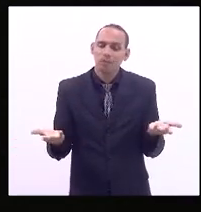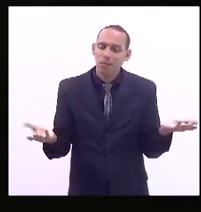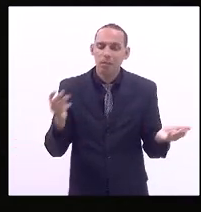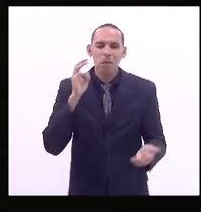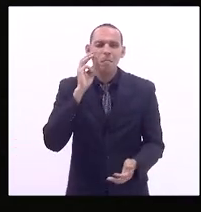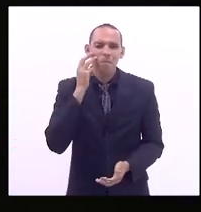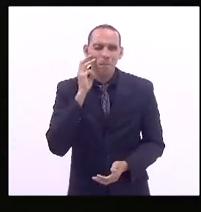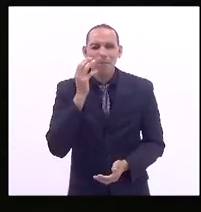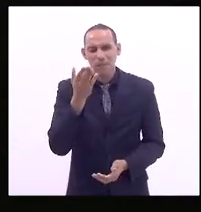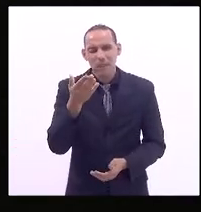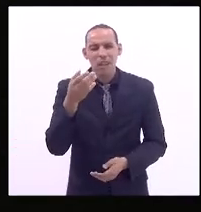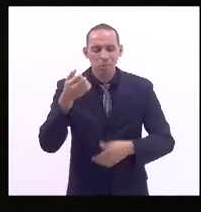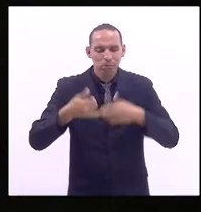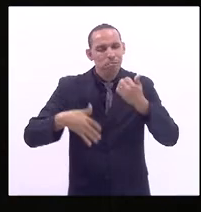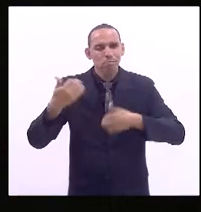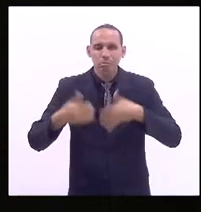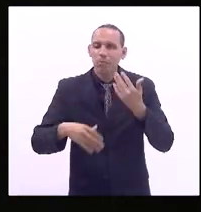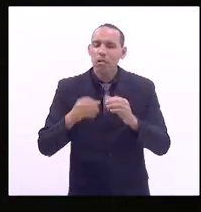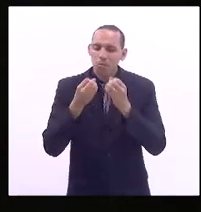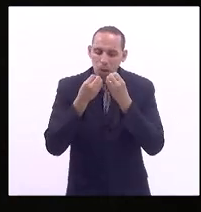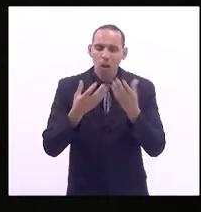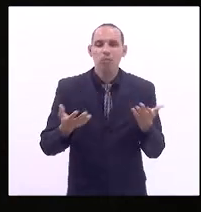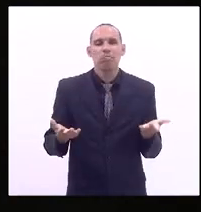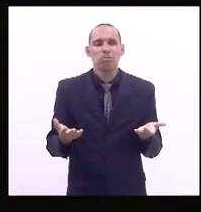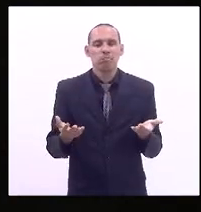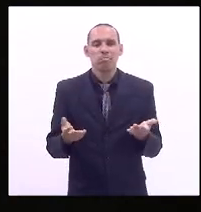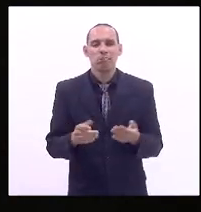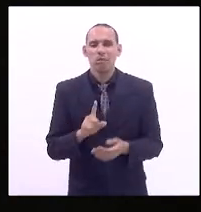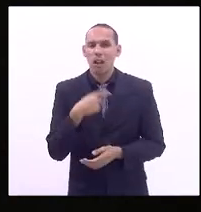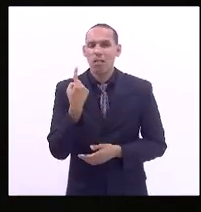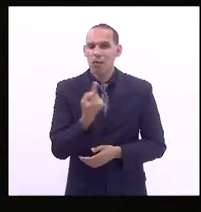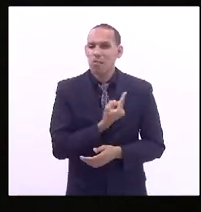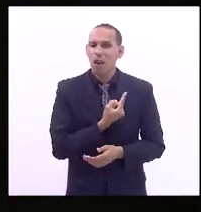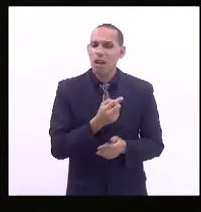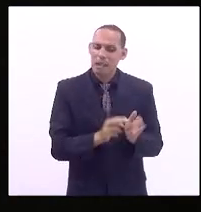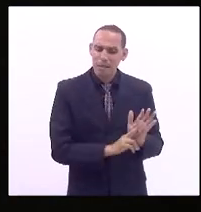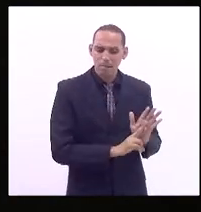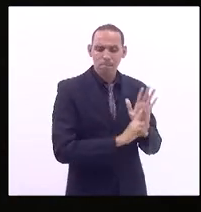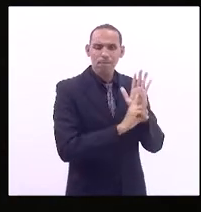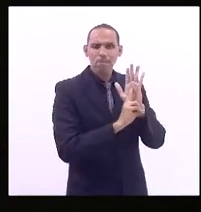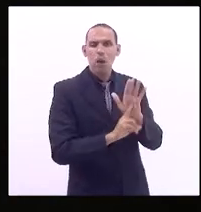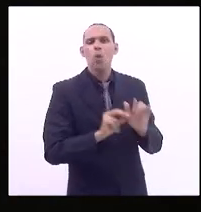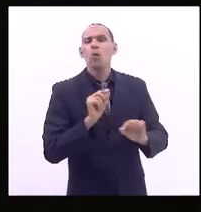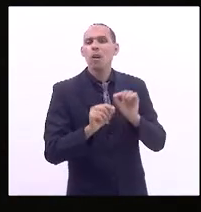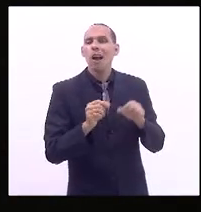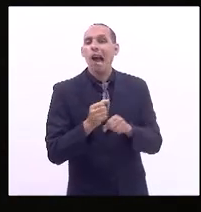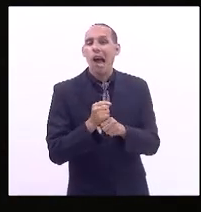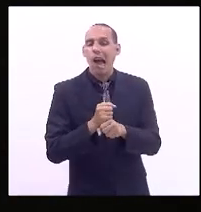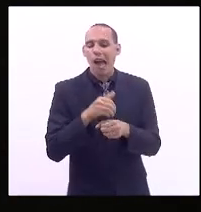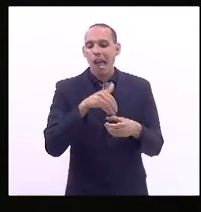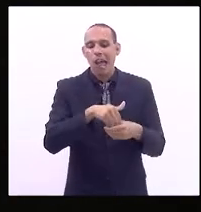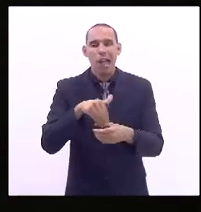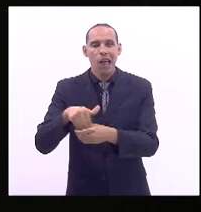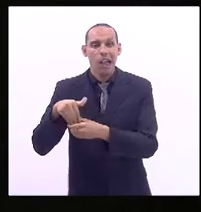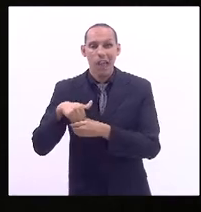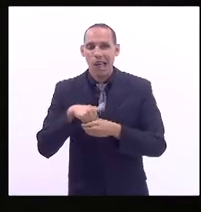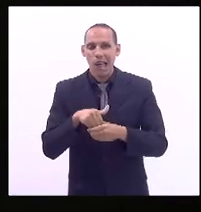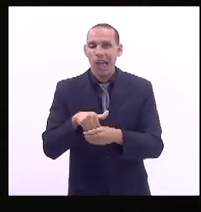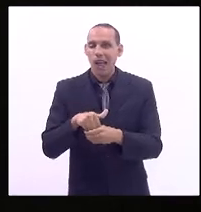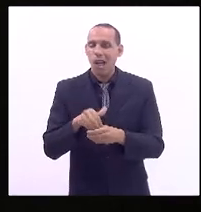waldeck muito boa só as palavras e a gente é referenda que em ano eleitoral